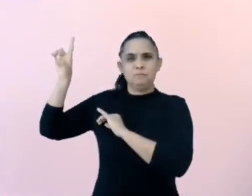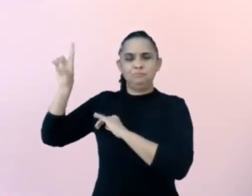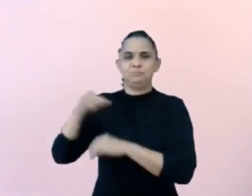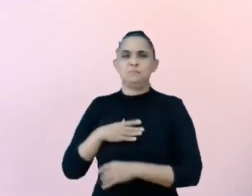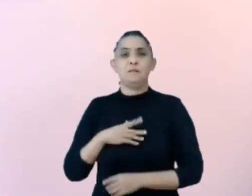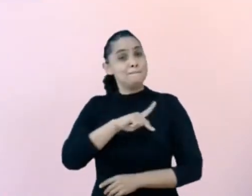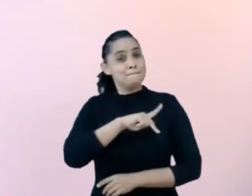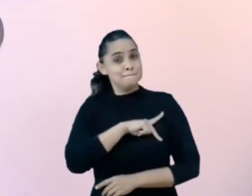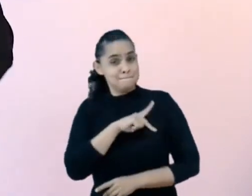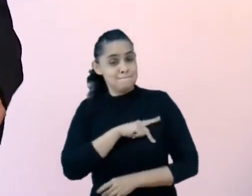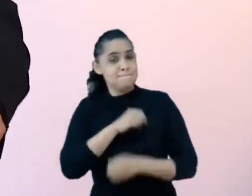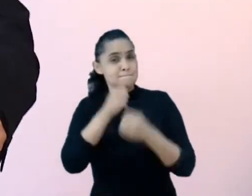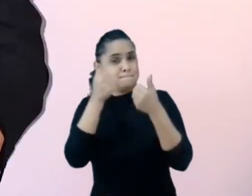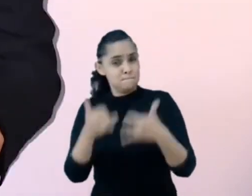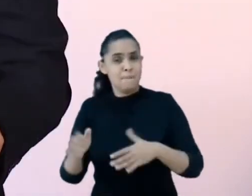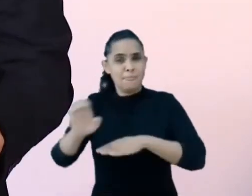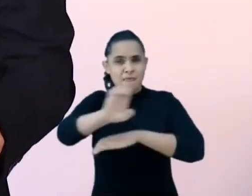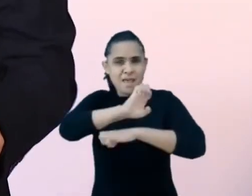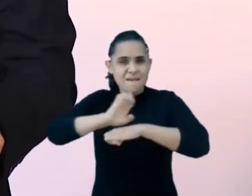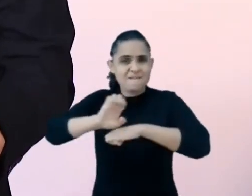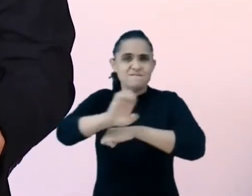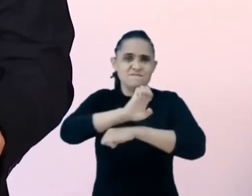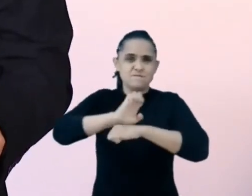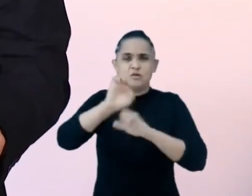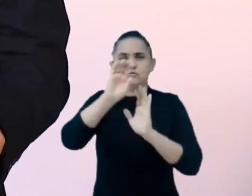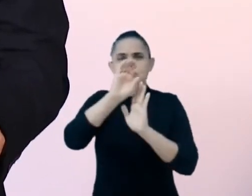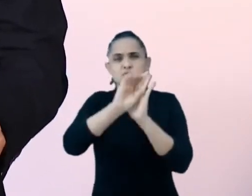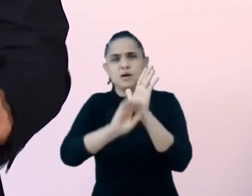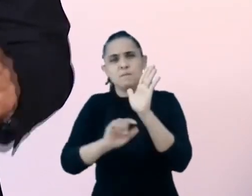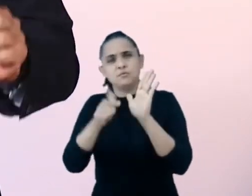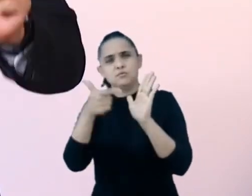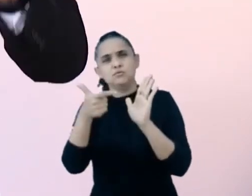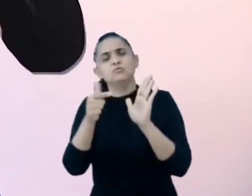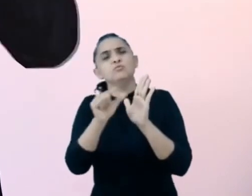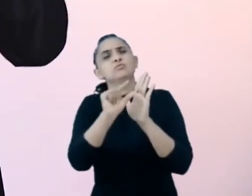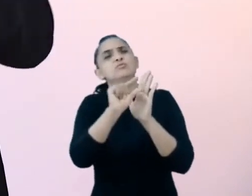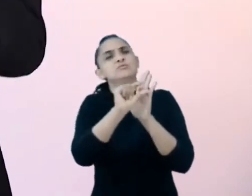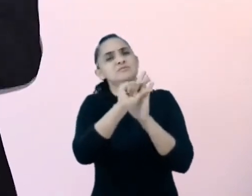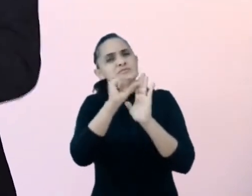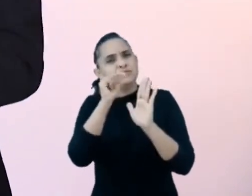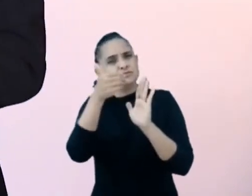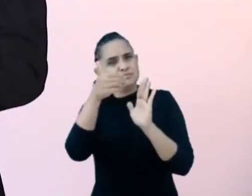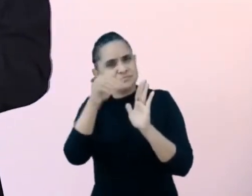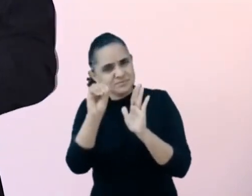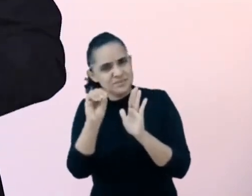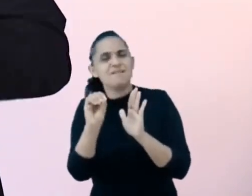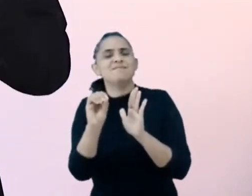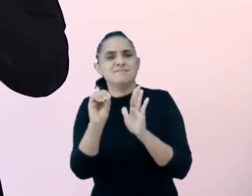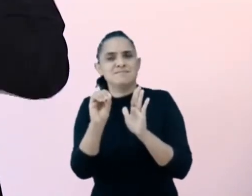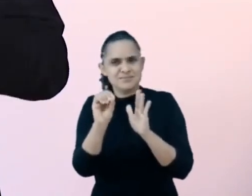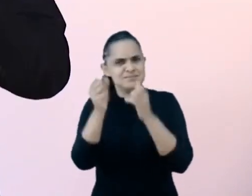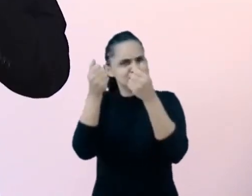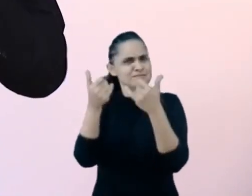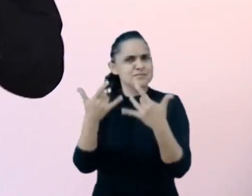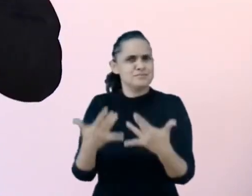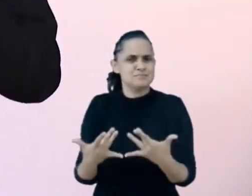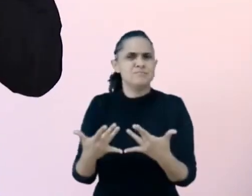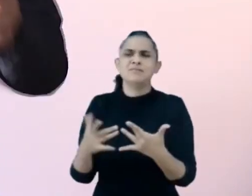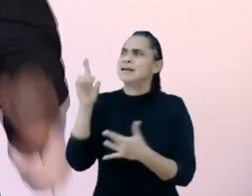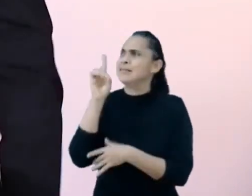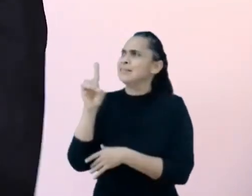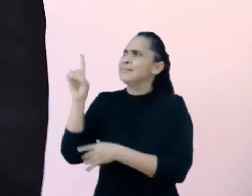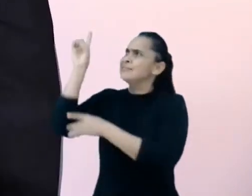aos Efésios, pegue a sua Bíblia, capítulo 2, versículo 10, diz assim: foi o próprio Deus quem fez de nós o